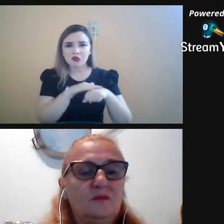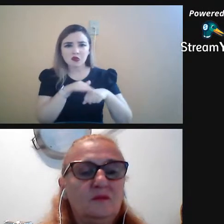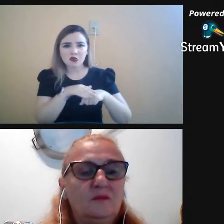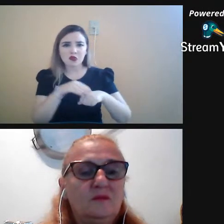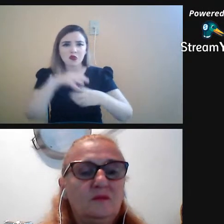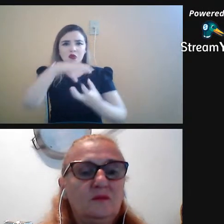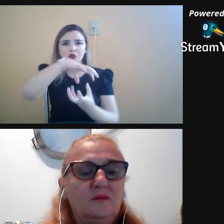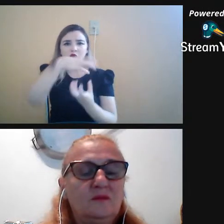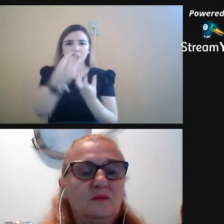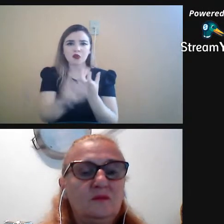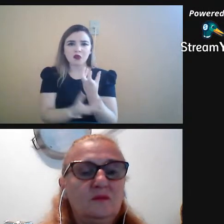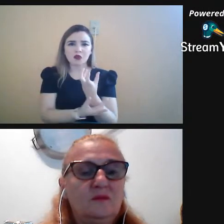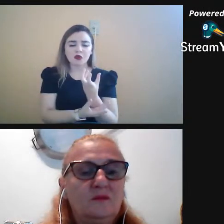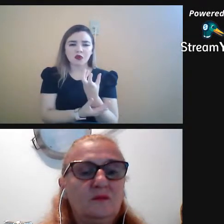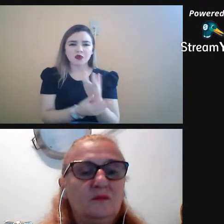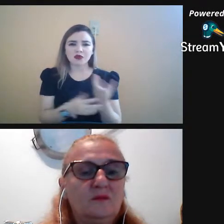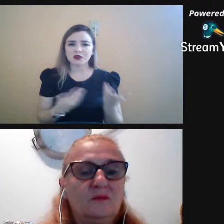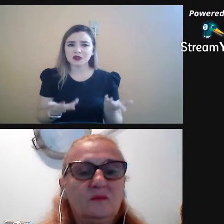é uma coisa